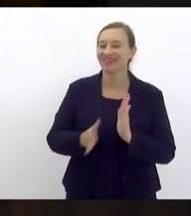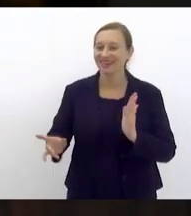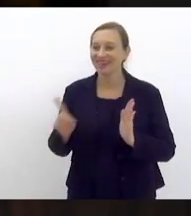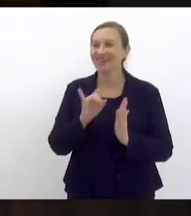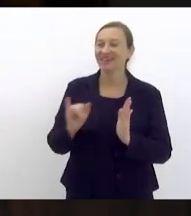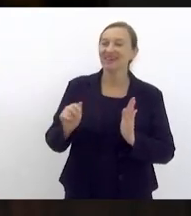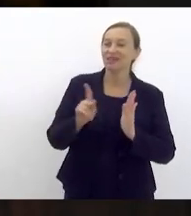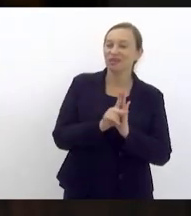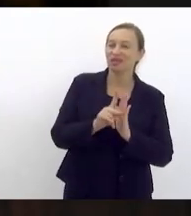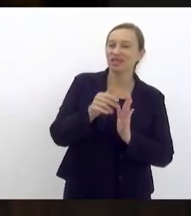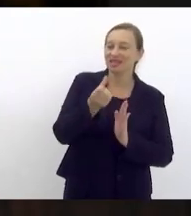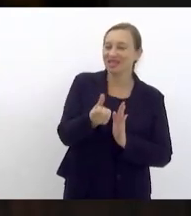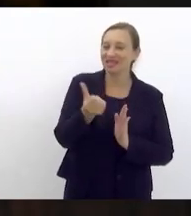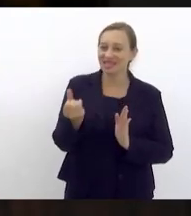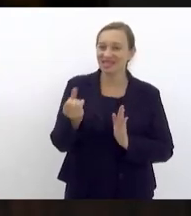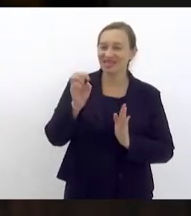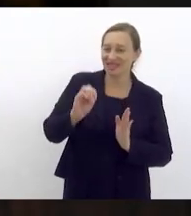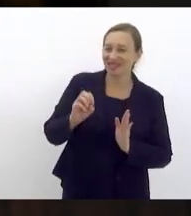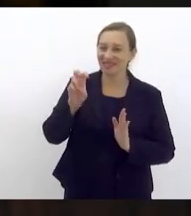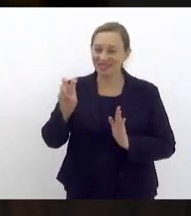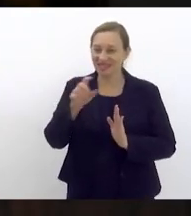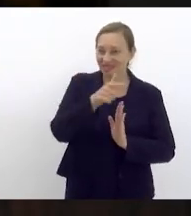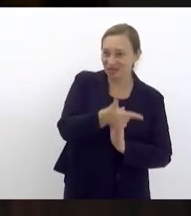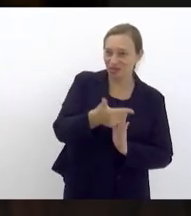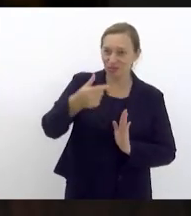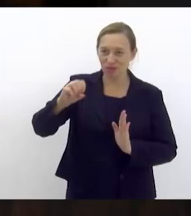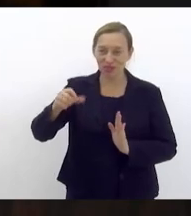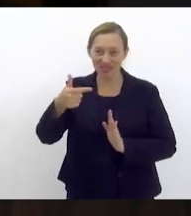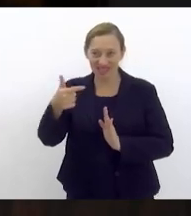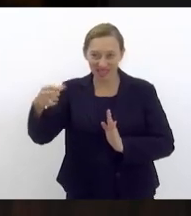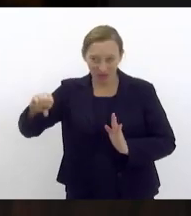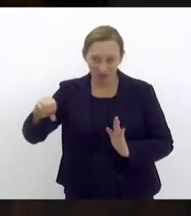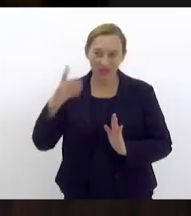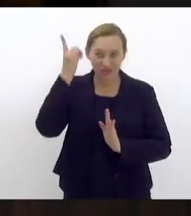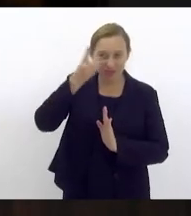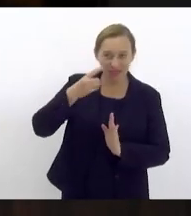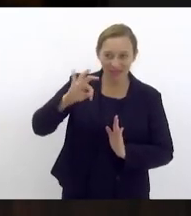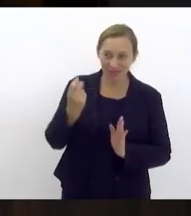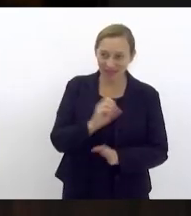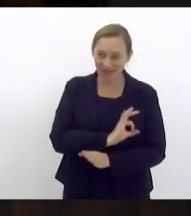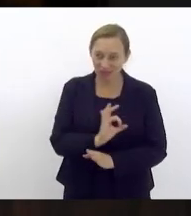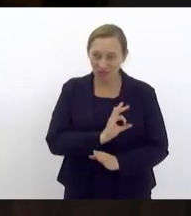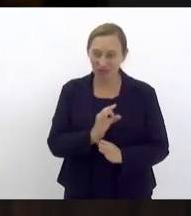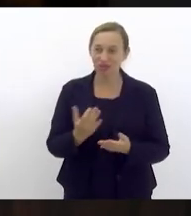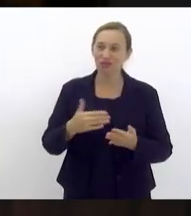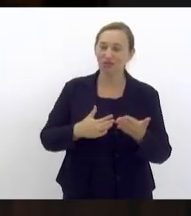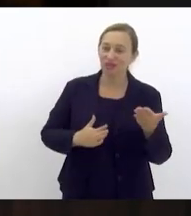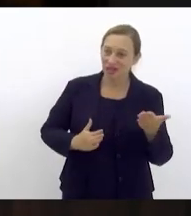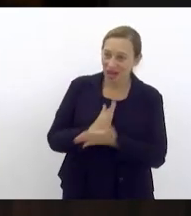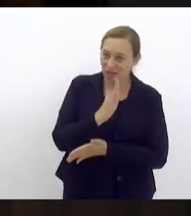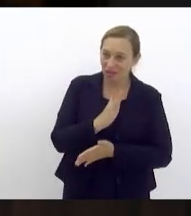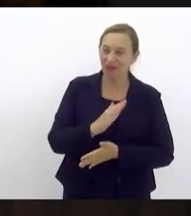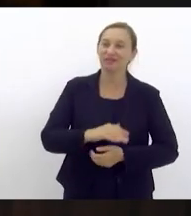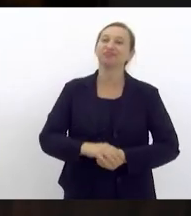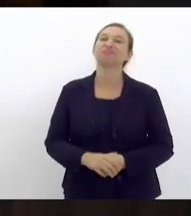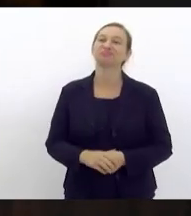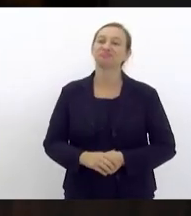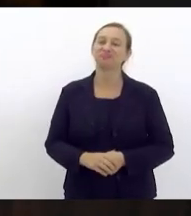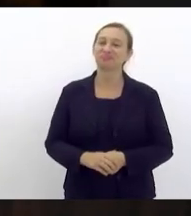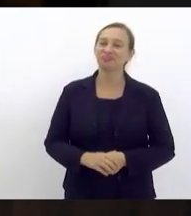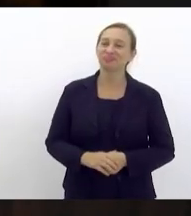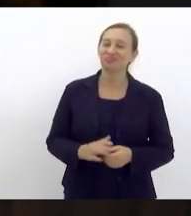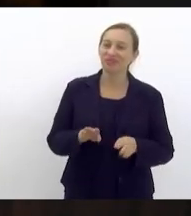dia do projeto 1605 de 2019 da deputada Marta Rocha vocês que aprovam Fernandes Como estão aprovado